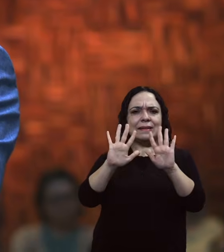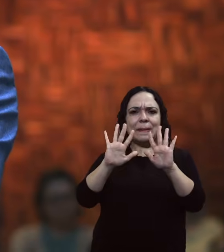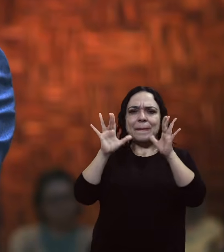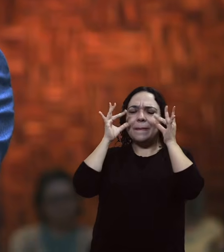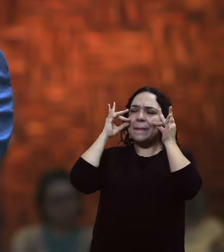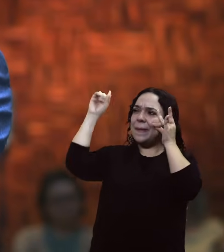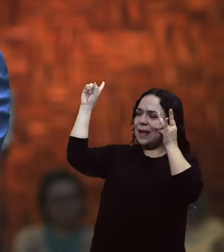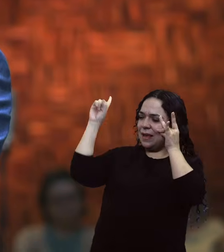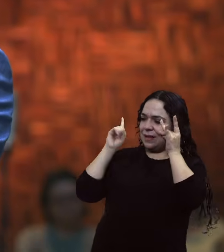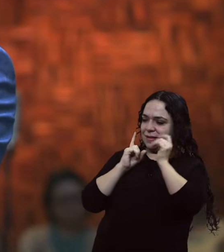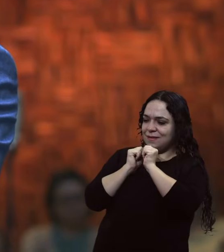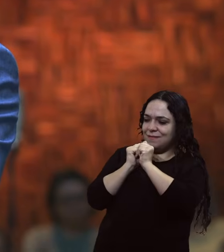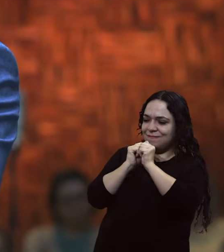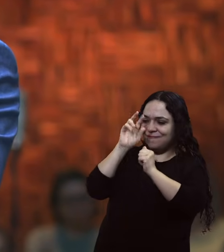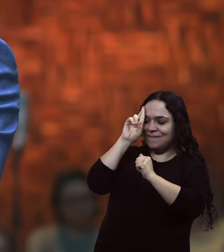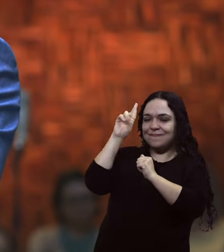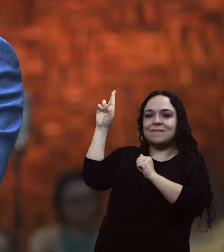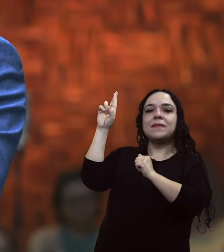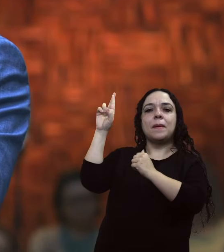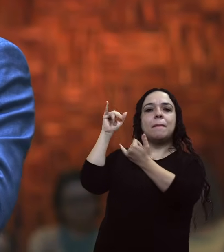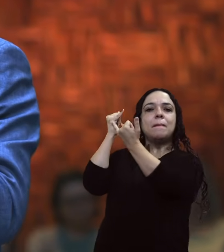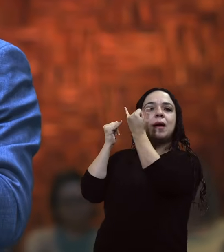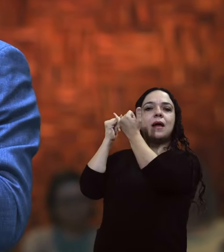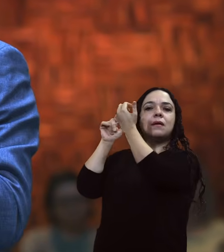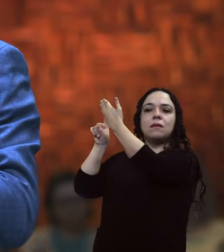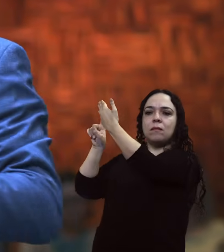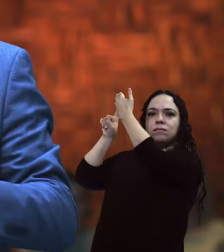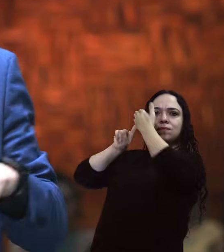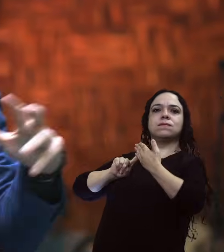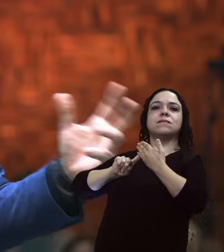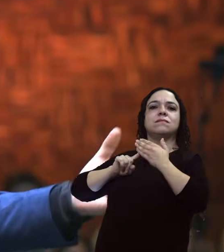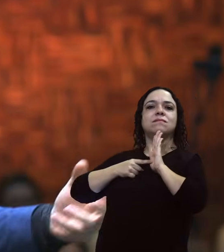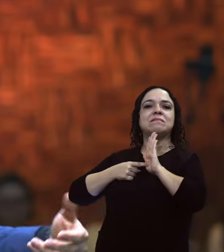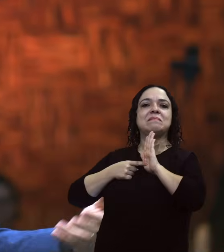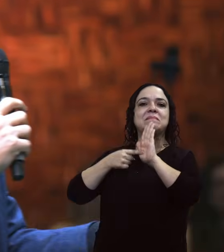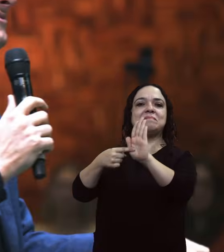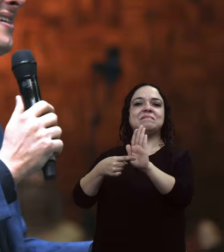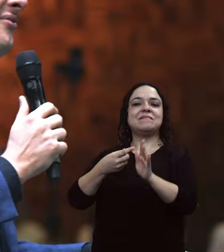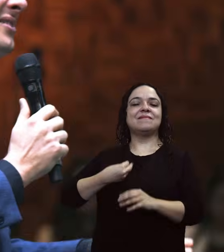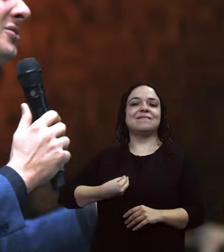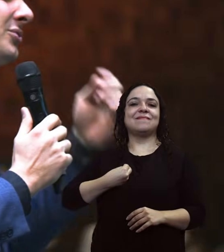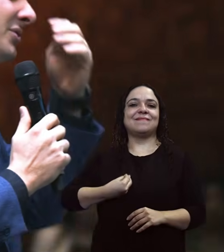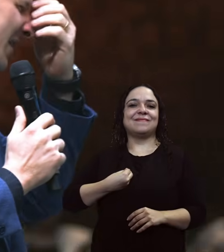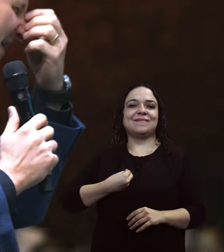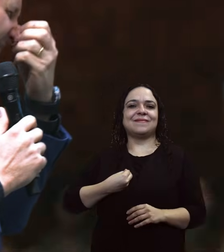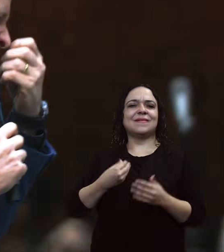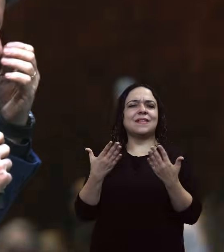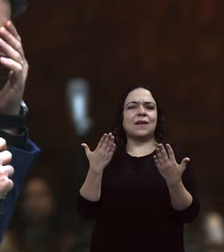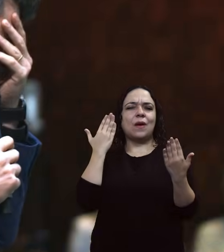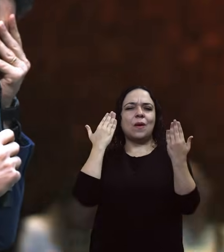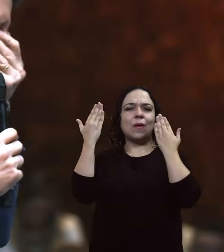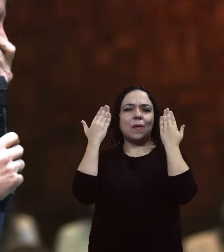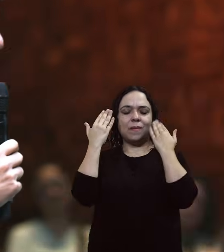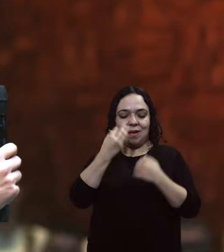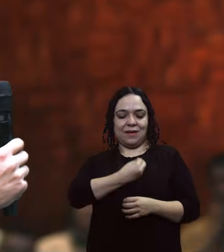Senhor, ela se manifesta em nossas vidas. Olha como isso é uma verdade na vida de José.